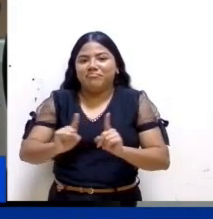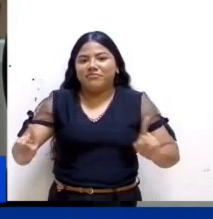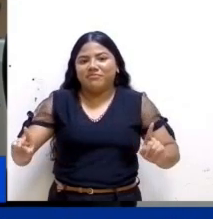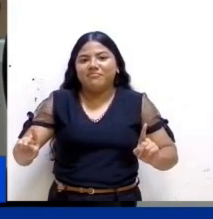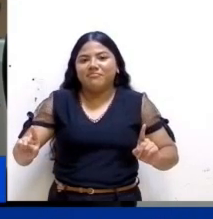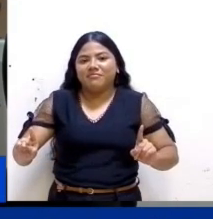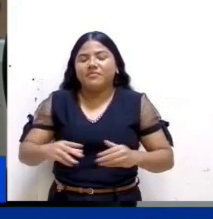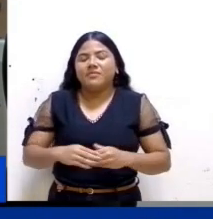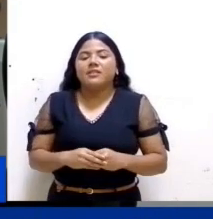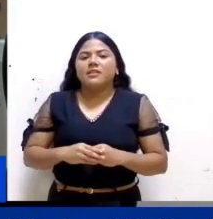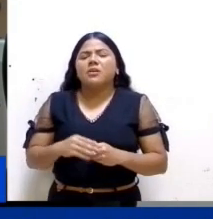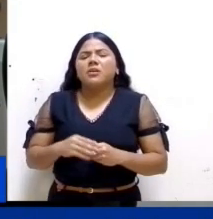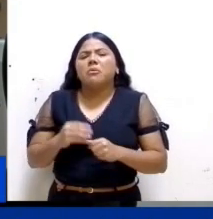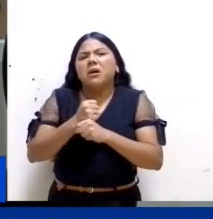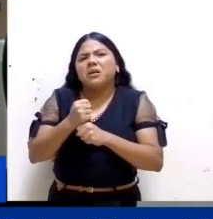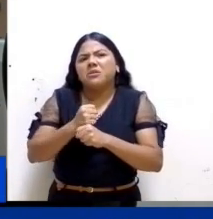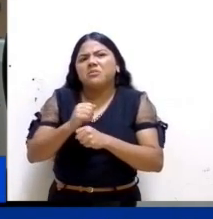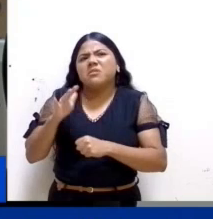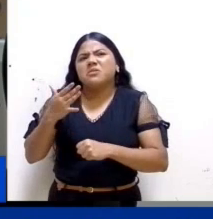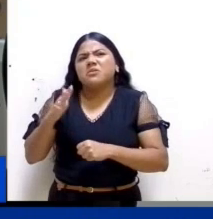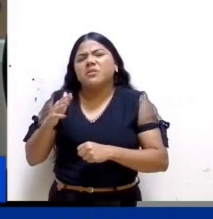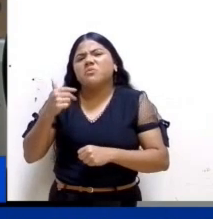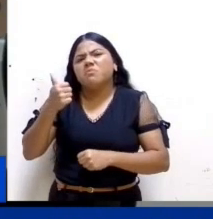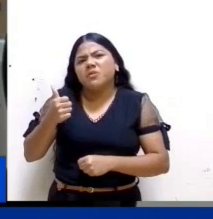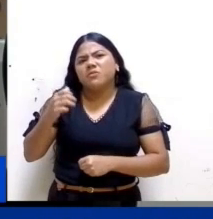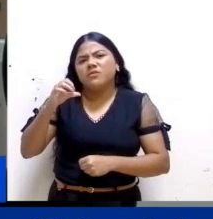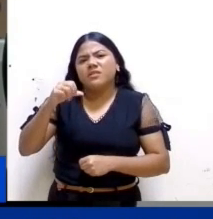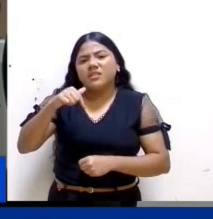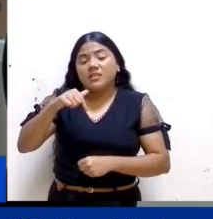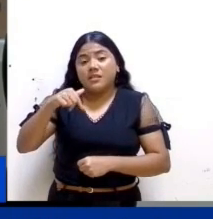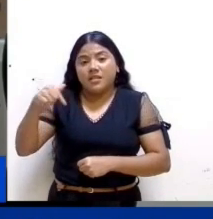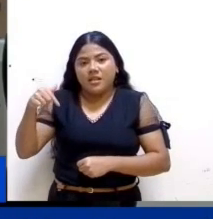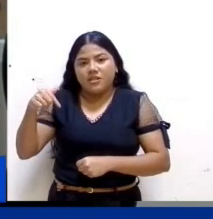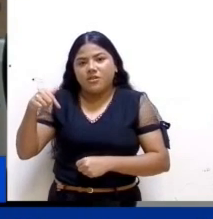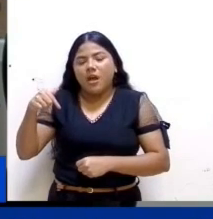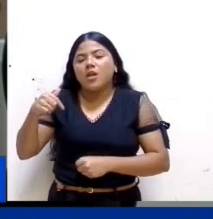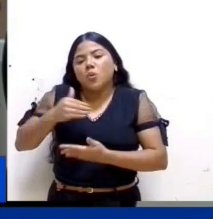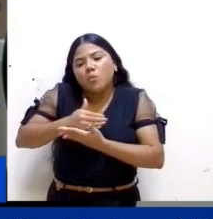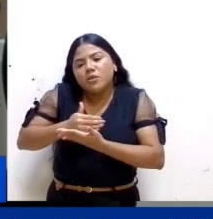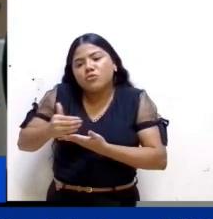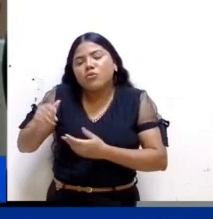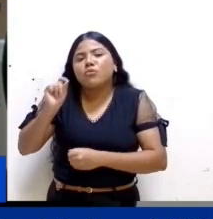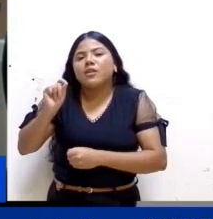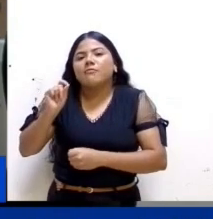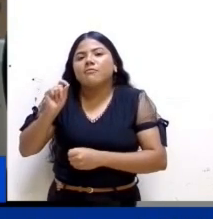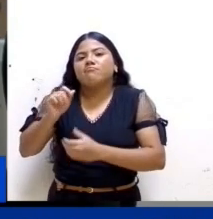A partir de 1977, que passou a existir divórcio no Brasil.